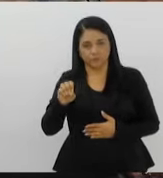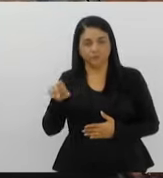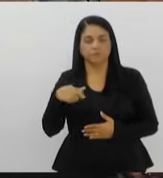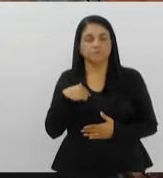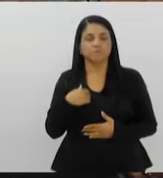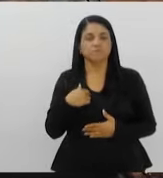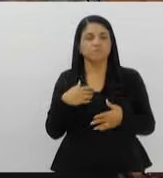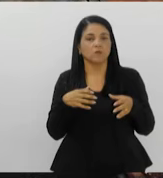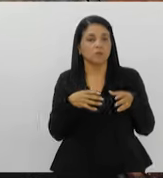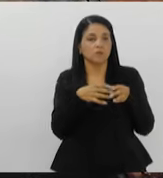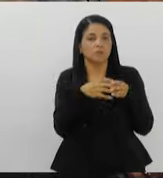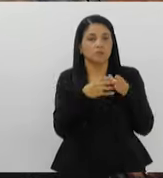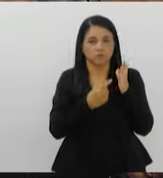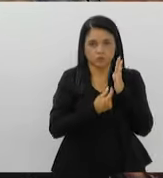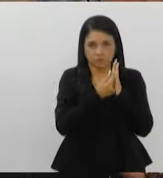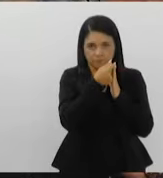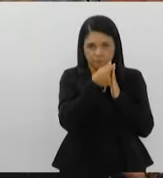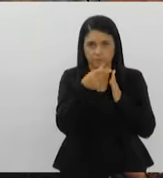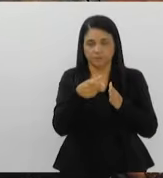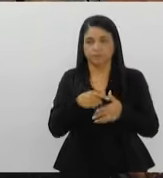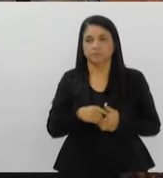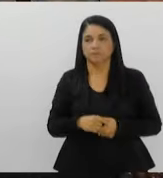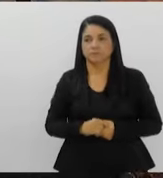Comissão de Orçamento, por favor.